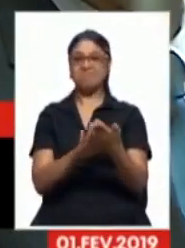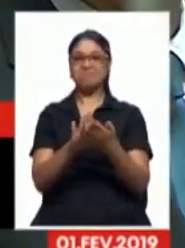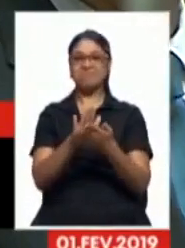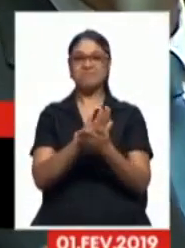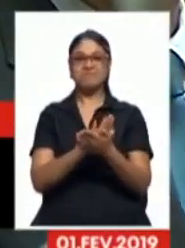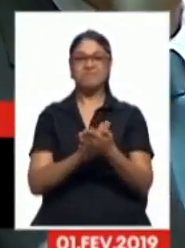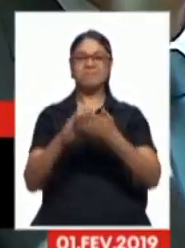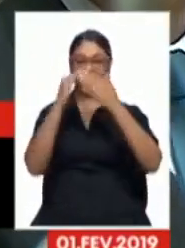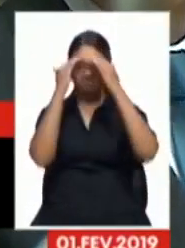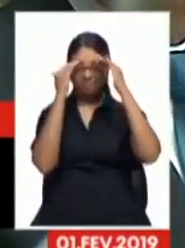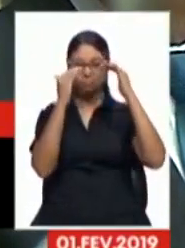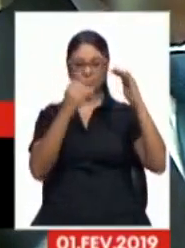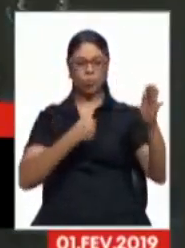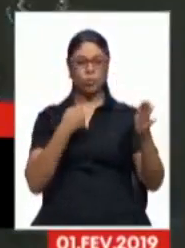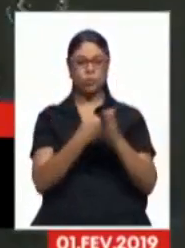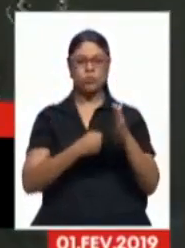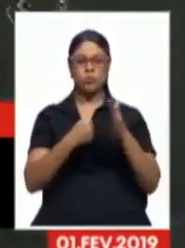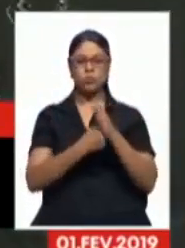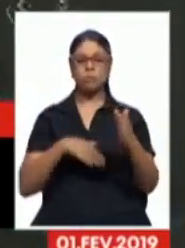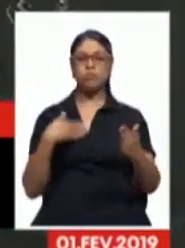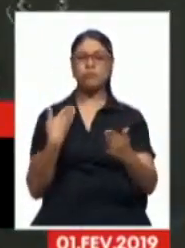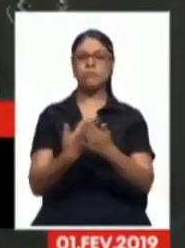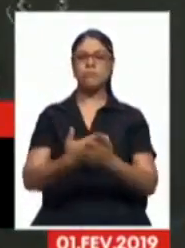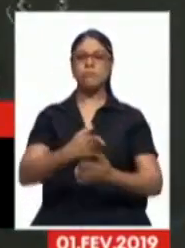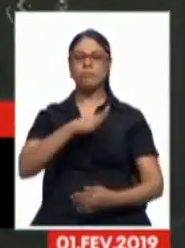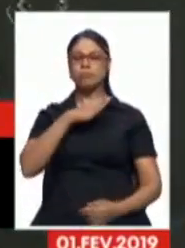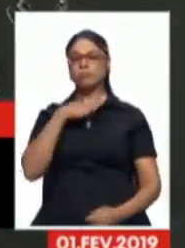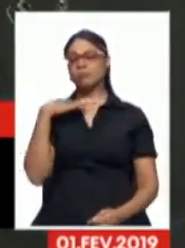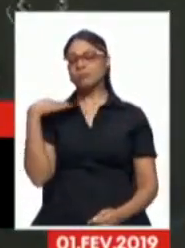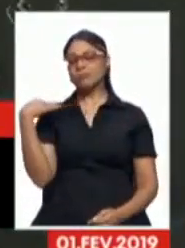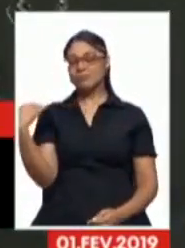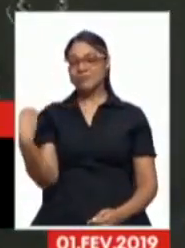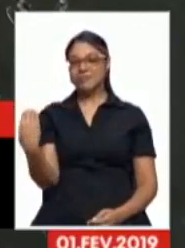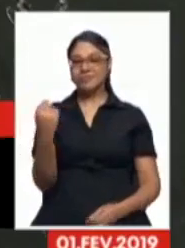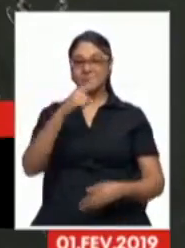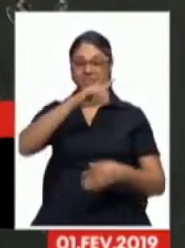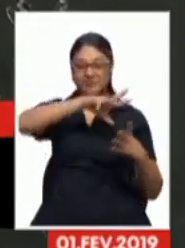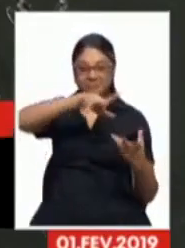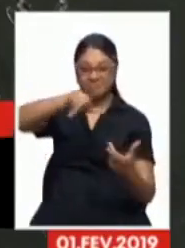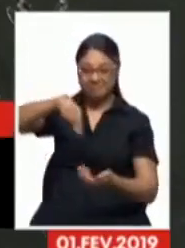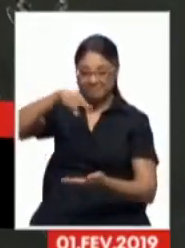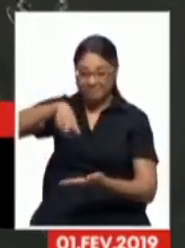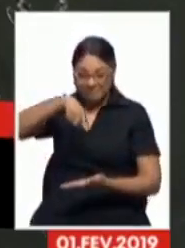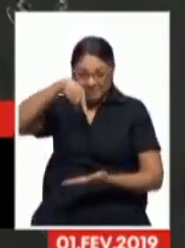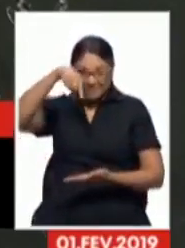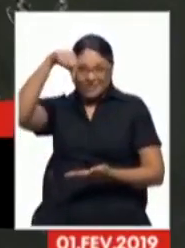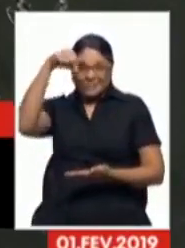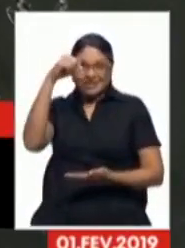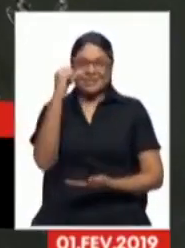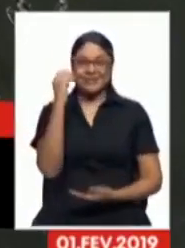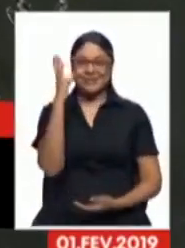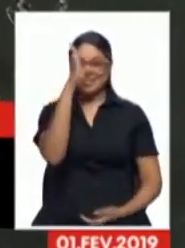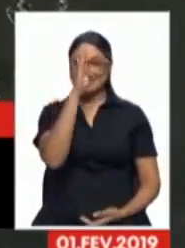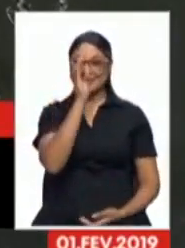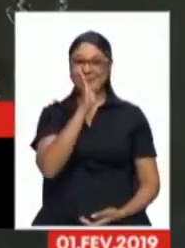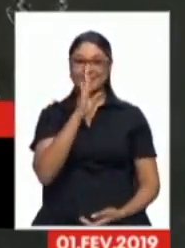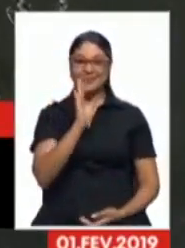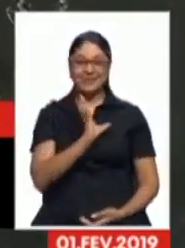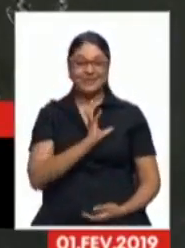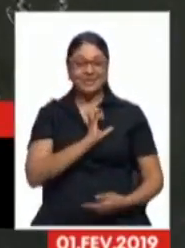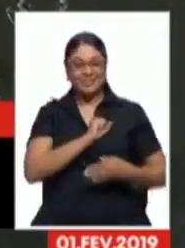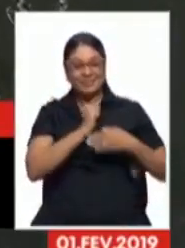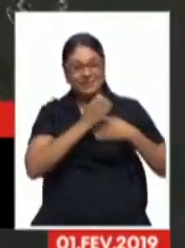te adora a própria morte, me adorada. Entre outras mil, és no Brasil a